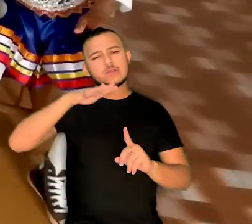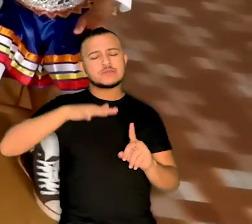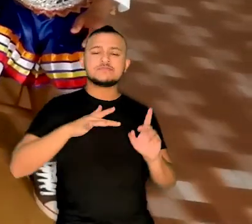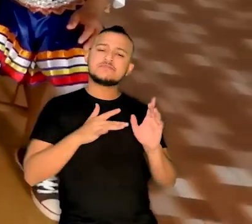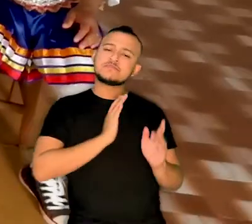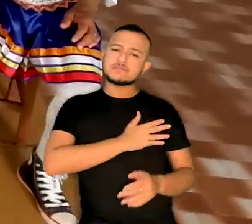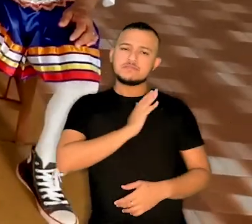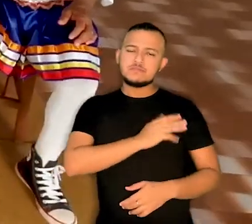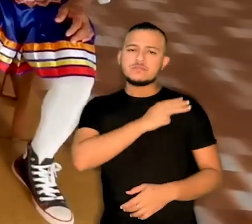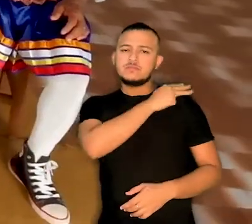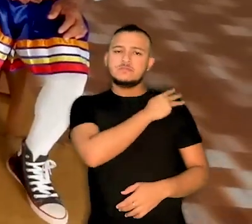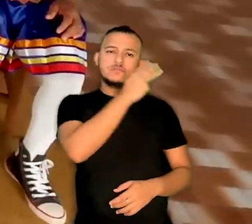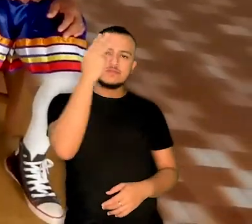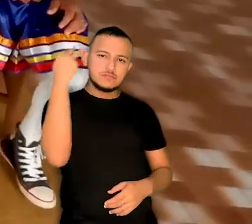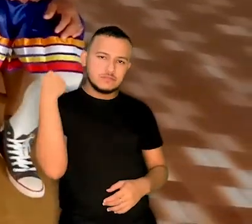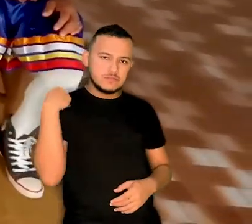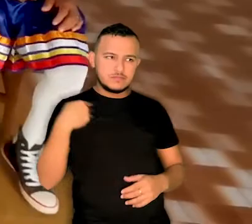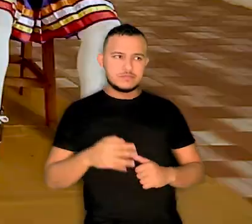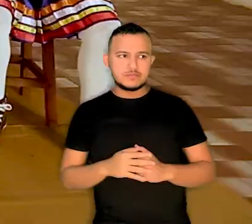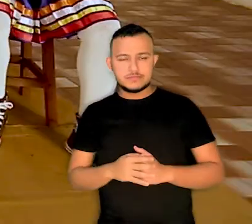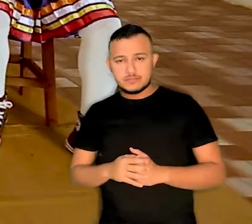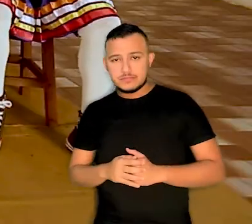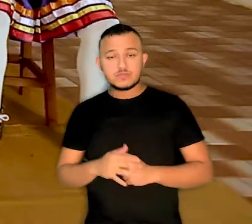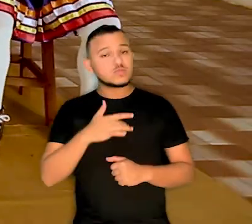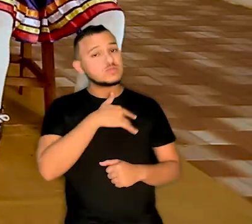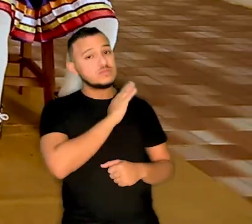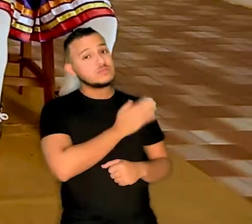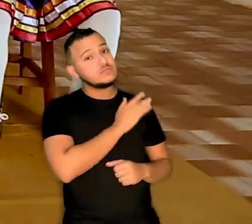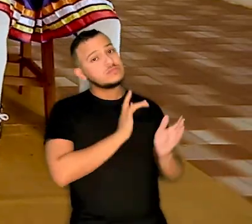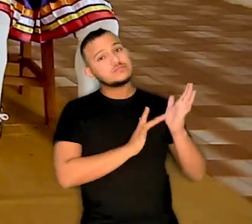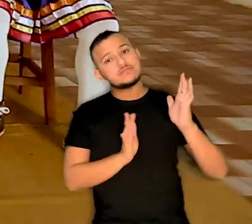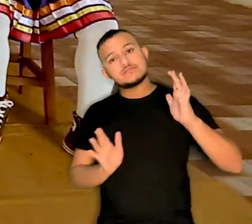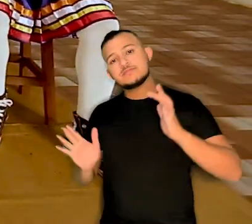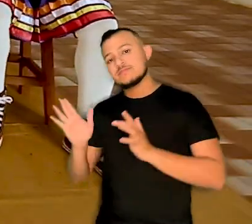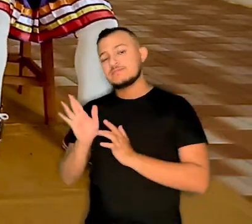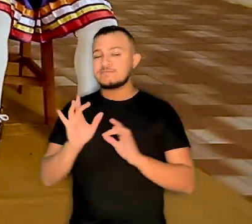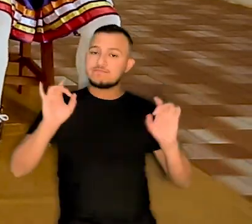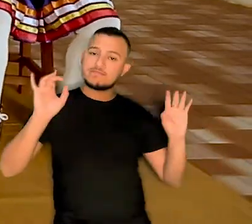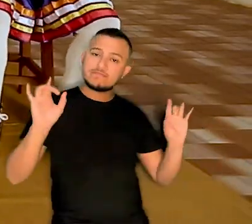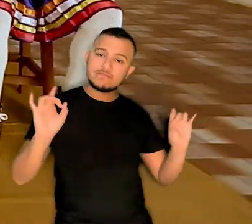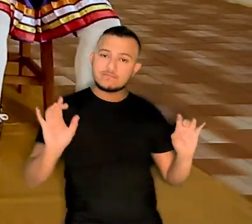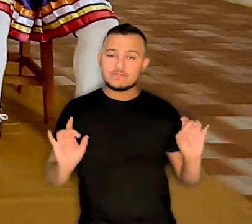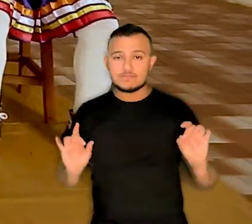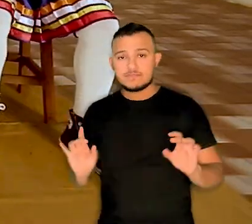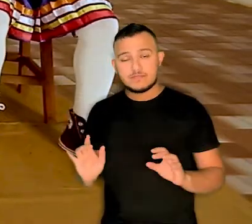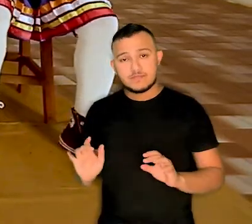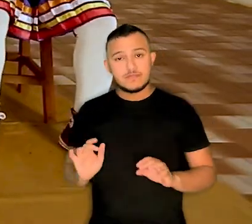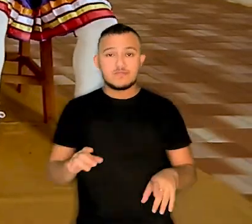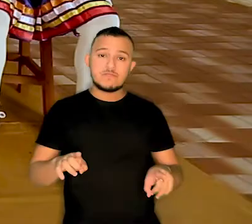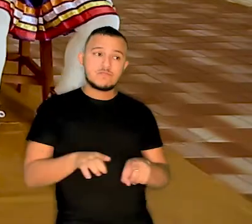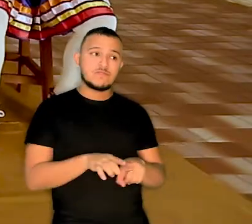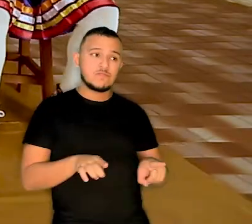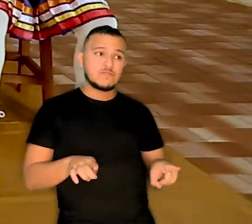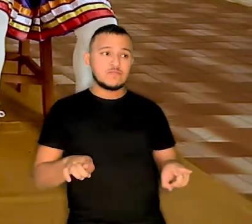o coração de Maria. O coração de Jesus, ele é sagrado. E é